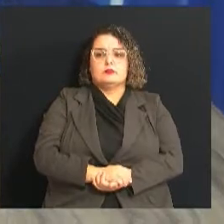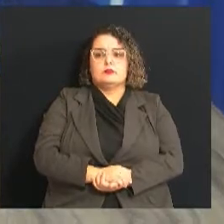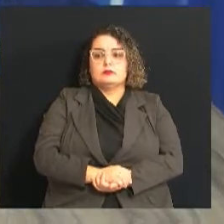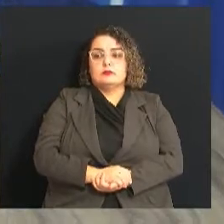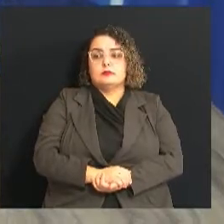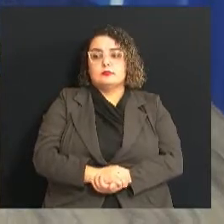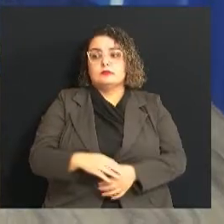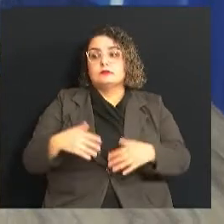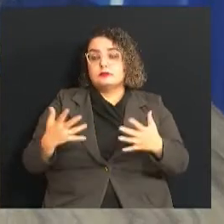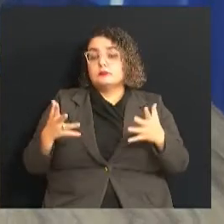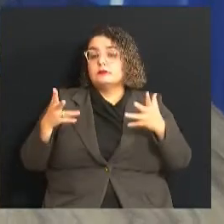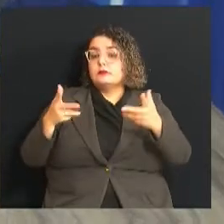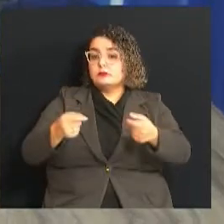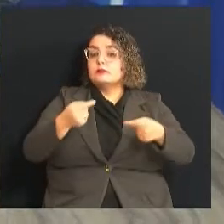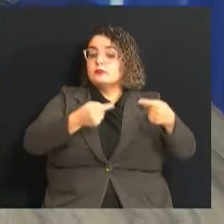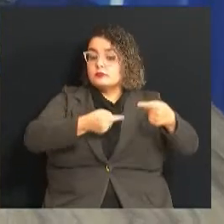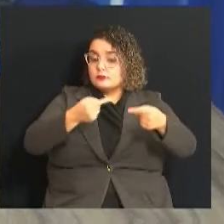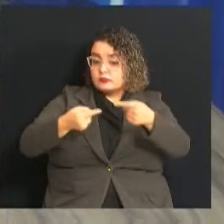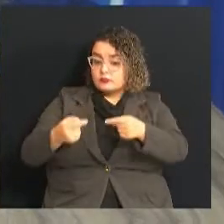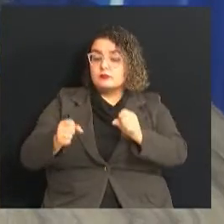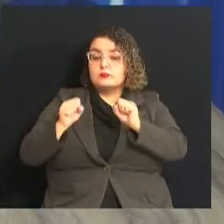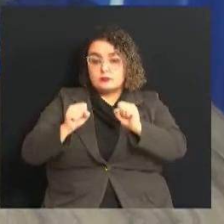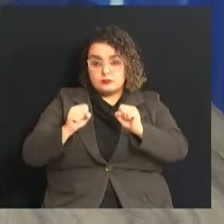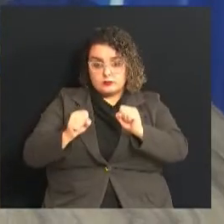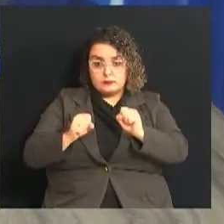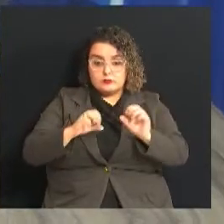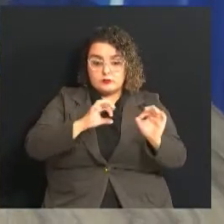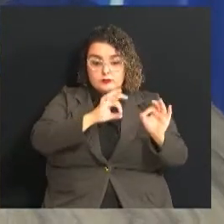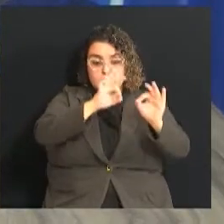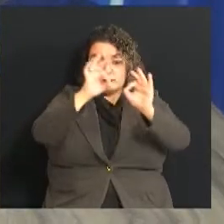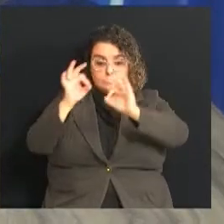E toda a discussão pode ser conferida lá no